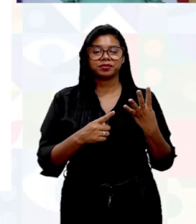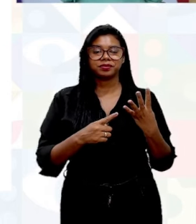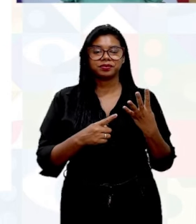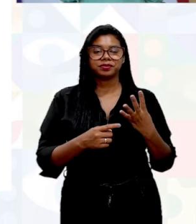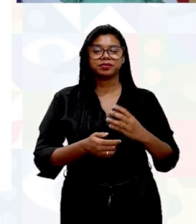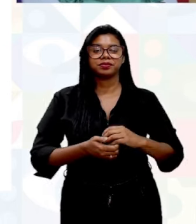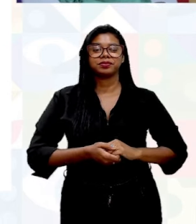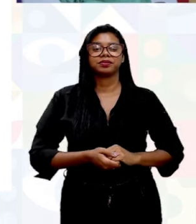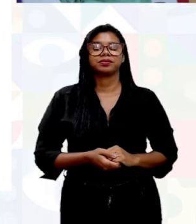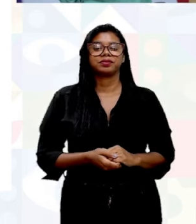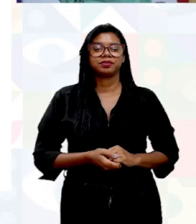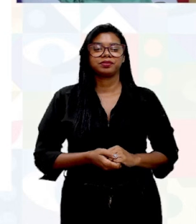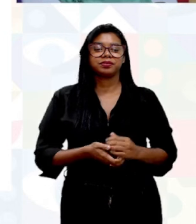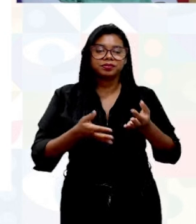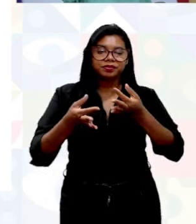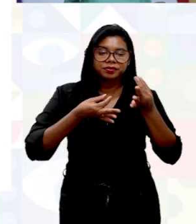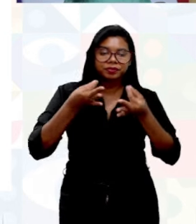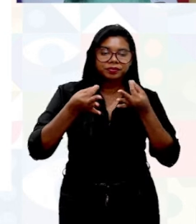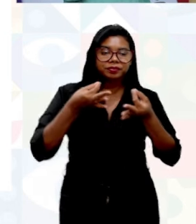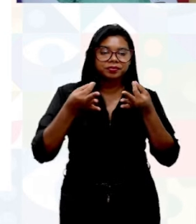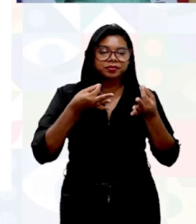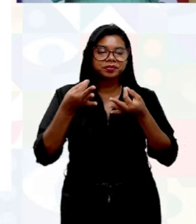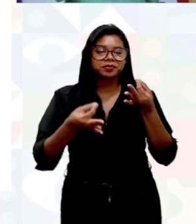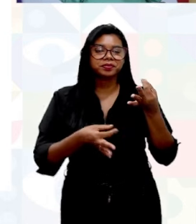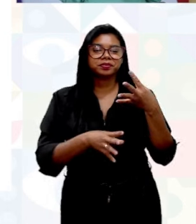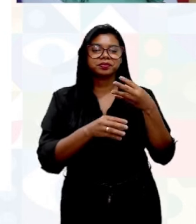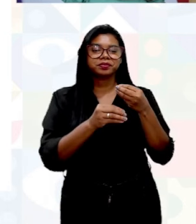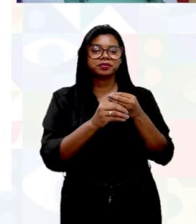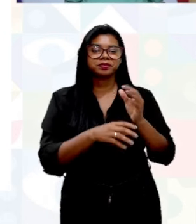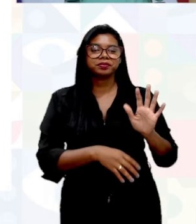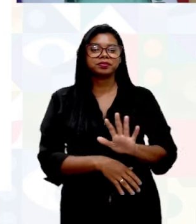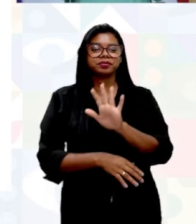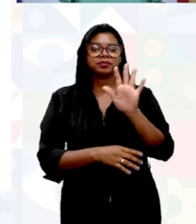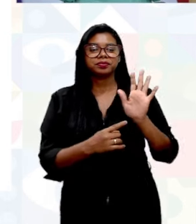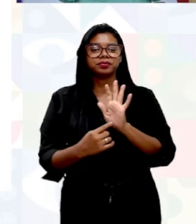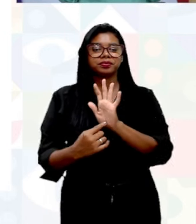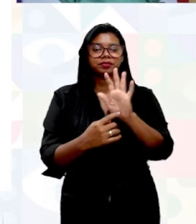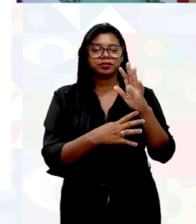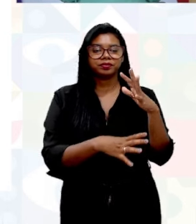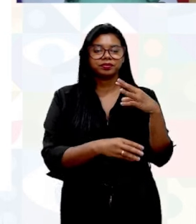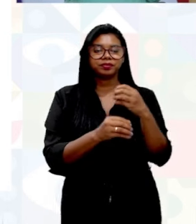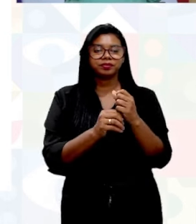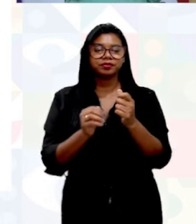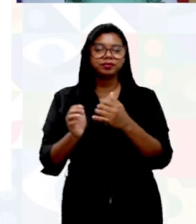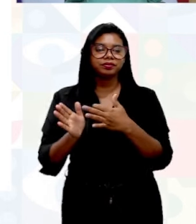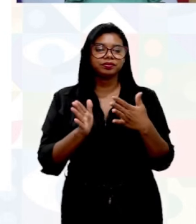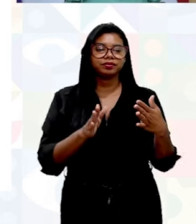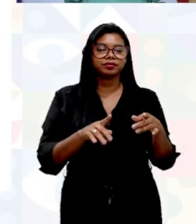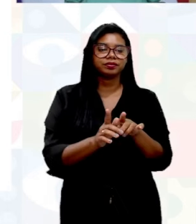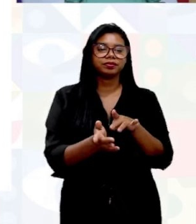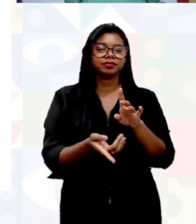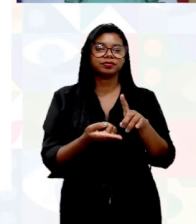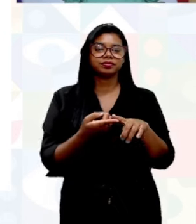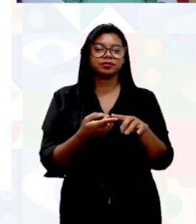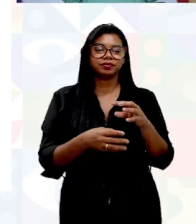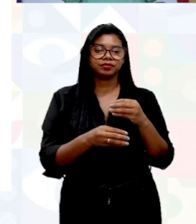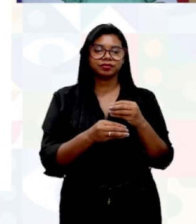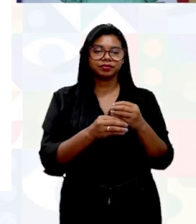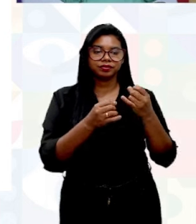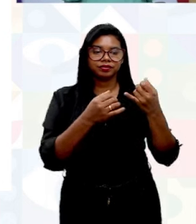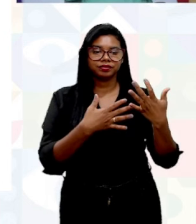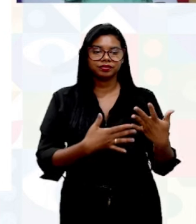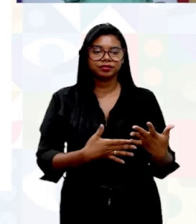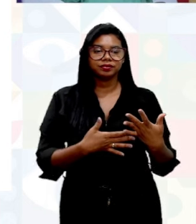apresentação ou argumentação. É onde ambos vão apresentar suas propostas e apresentar dizendo assim, de